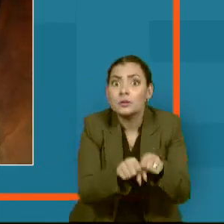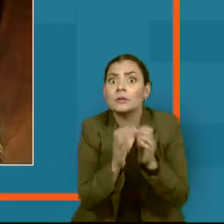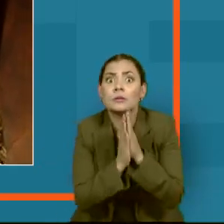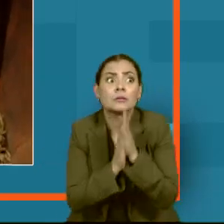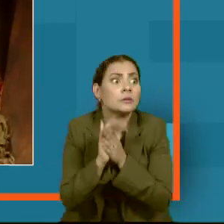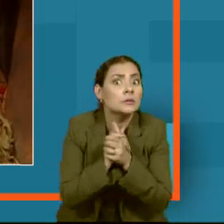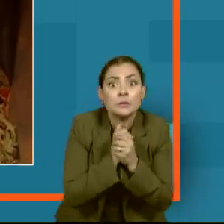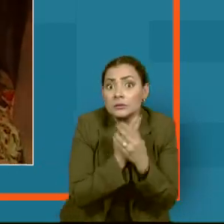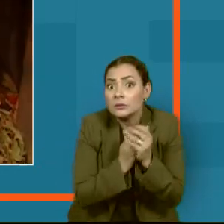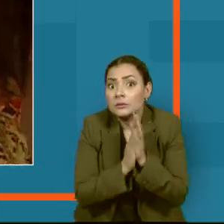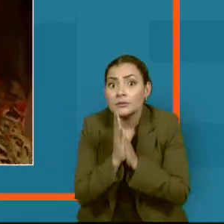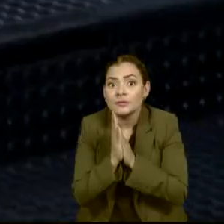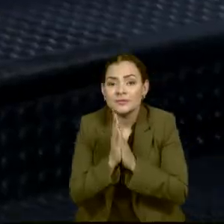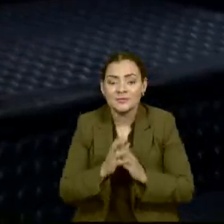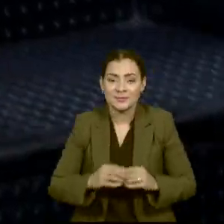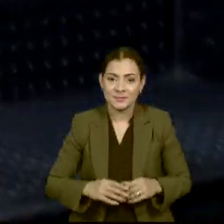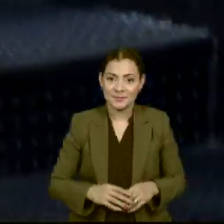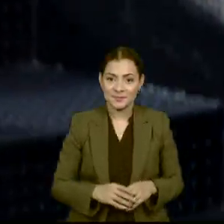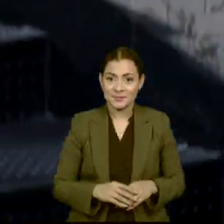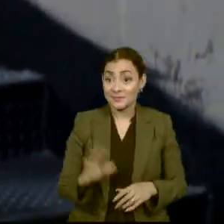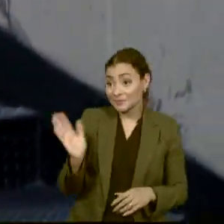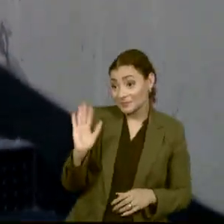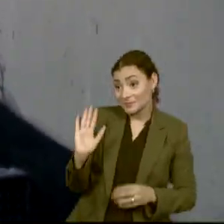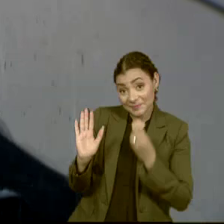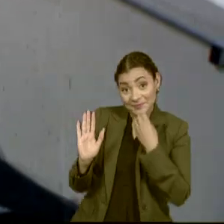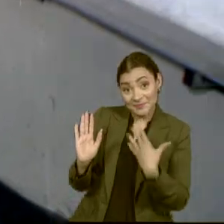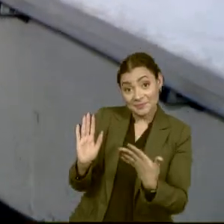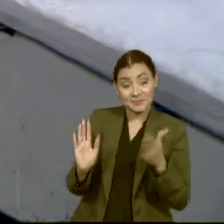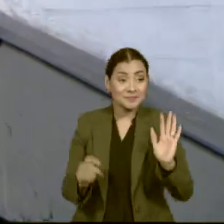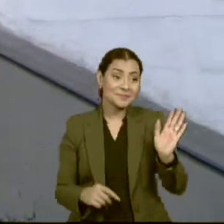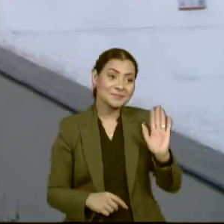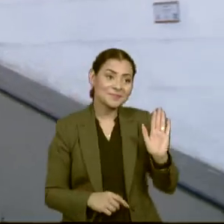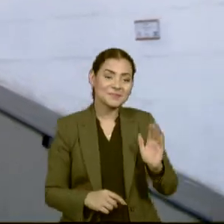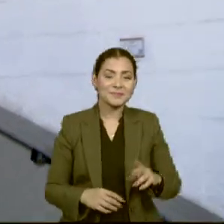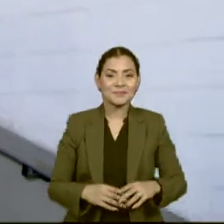Poderosa Isis. Oi, tudo bom?